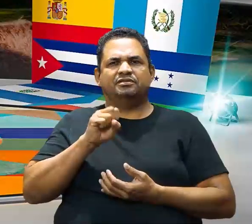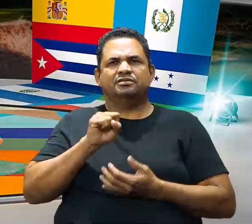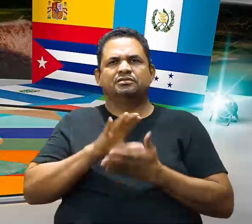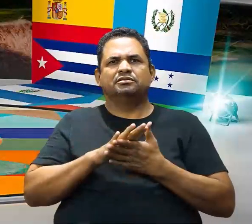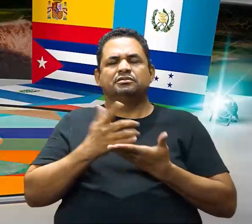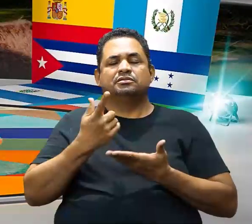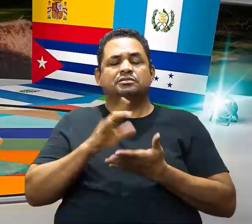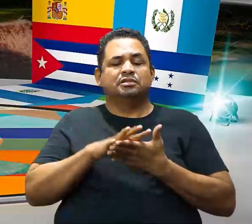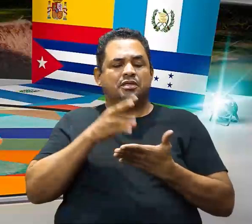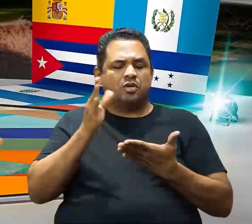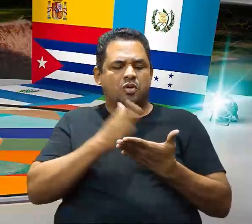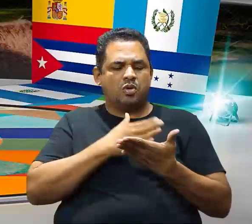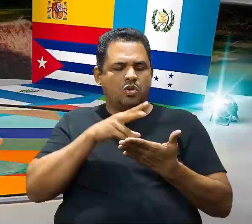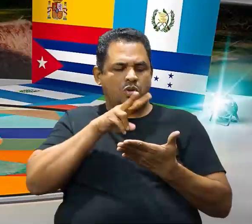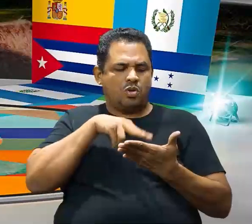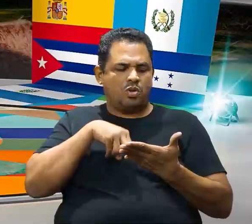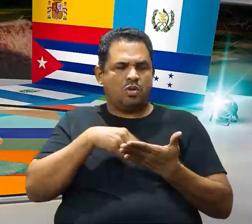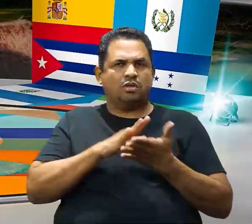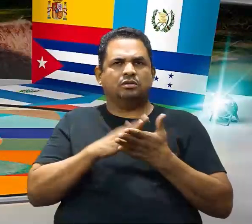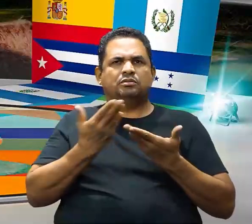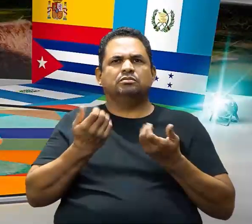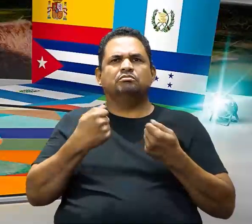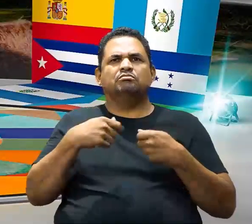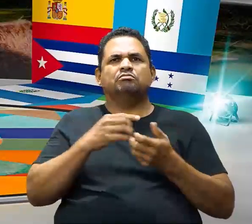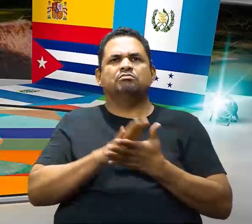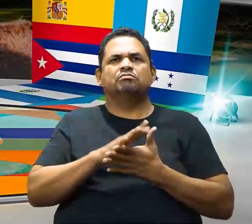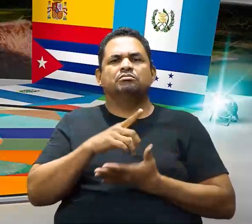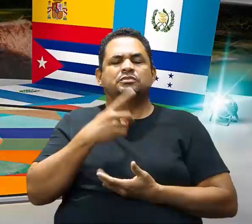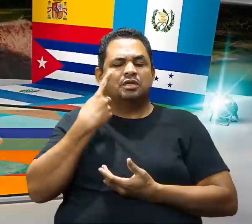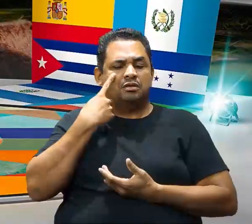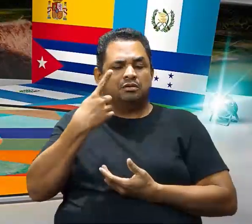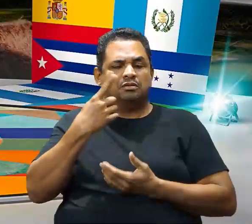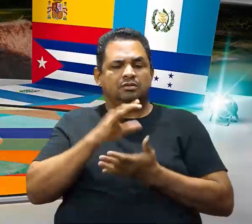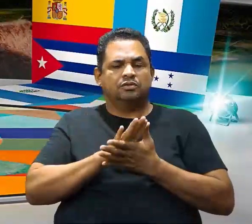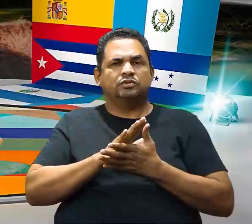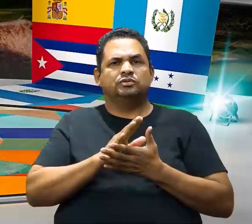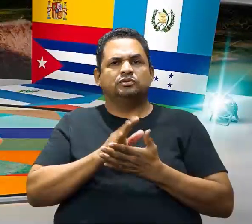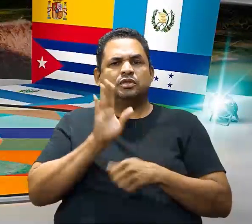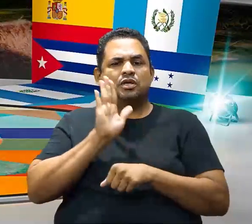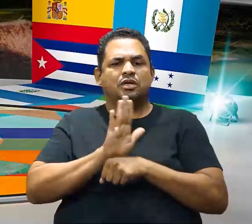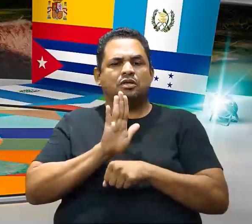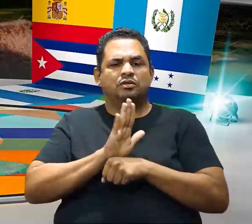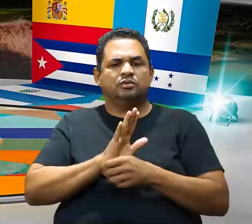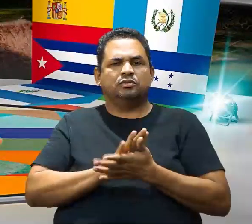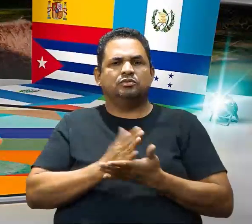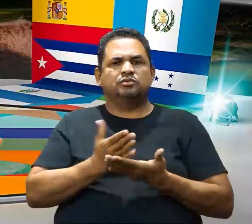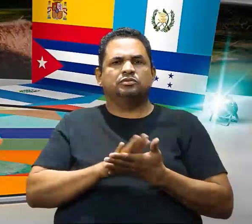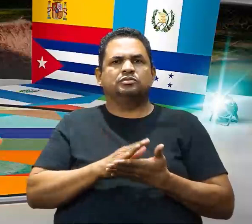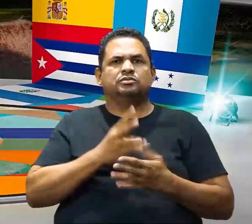de la Mancha, você pode ser que tenha também assistido já o filme. O documentário. E